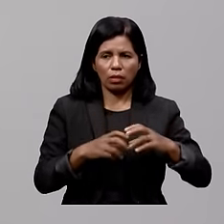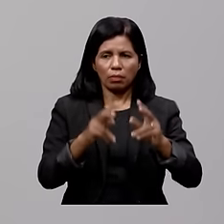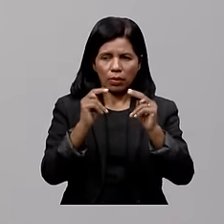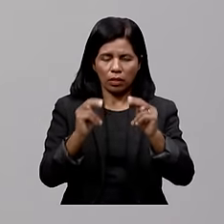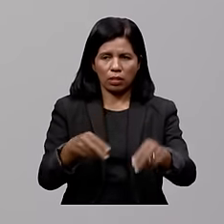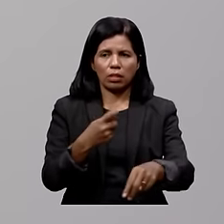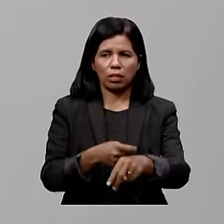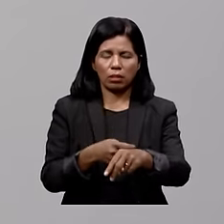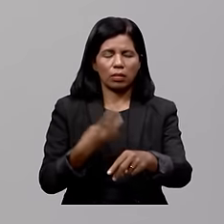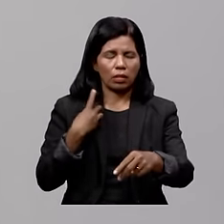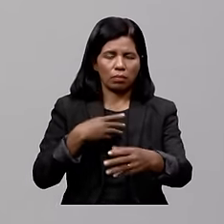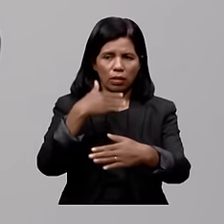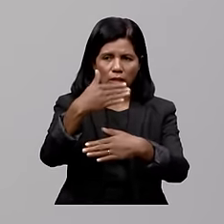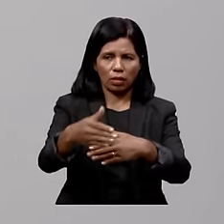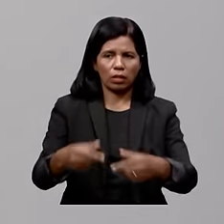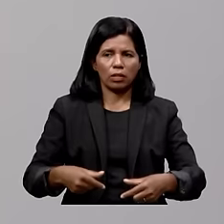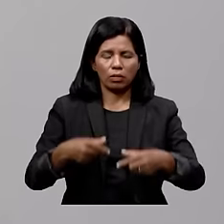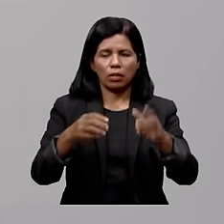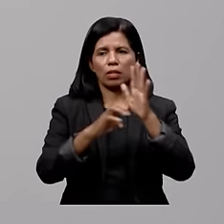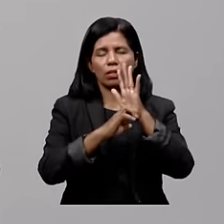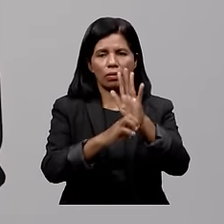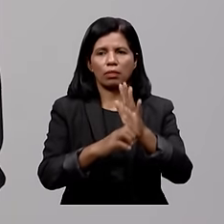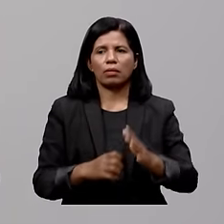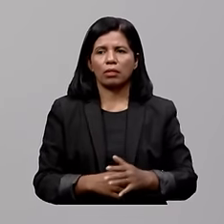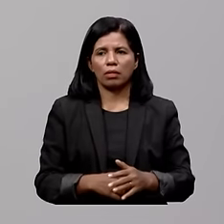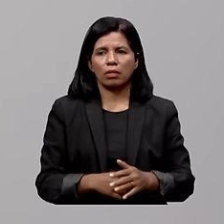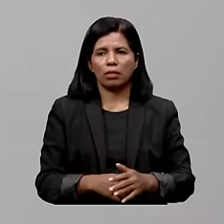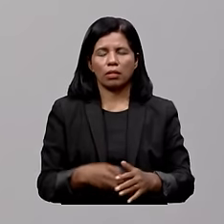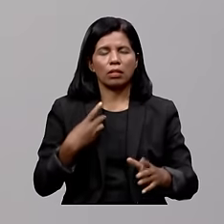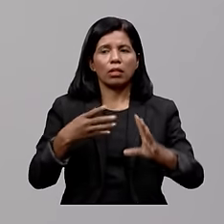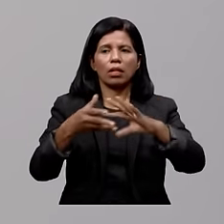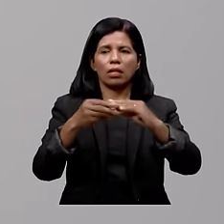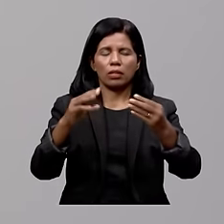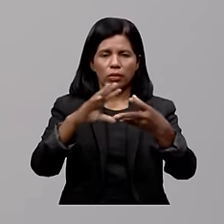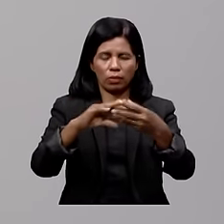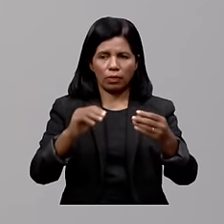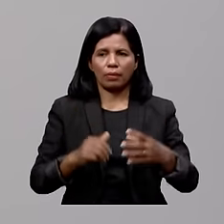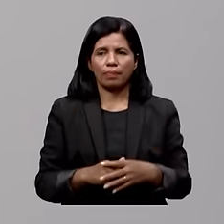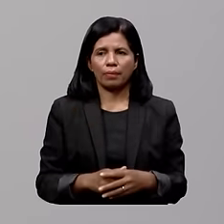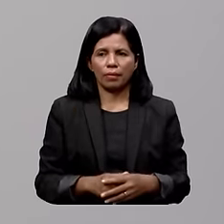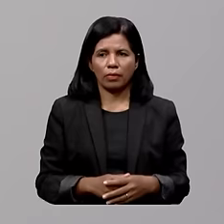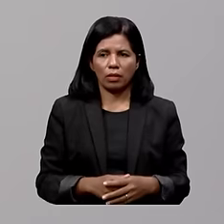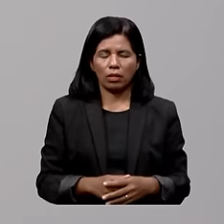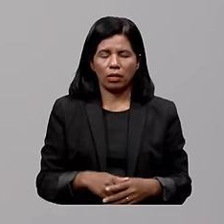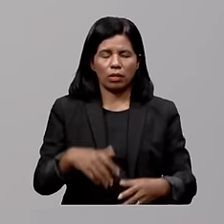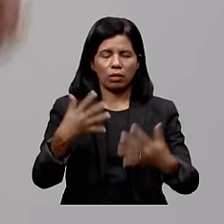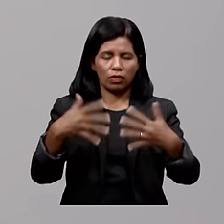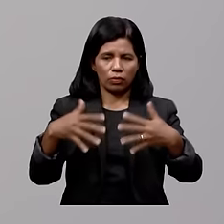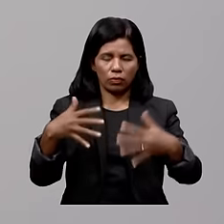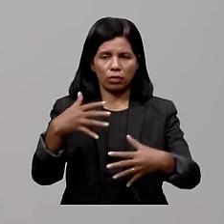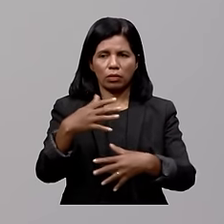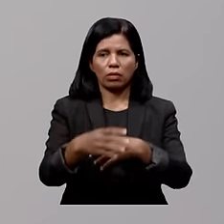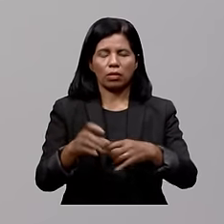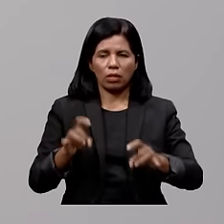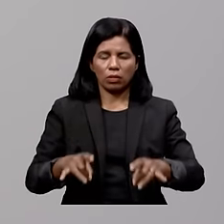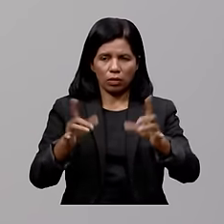para isso ultrapassar. Isso foi um exemplo, balo, isso é história. Segunda Guerra Mundial.